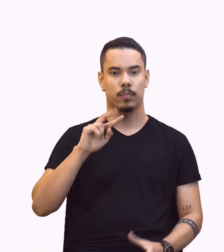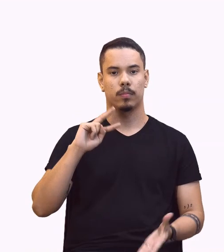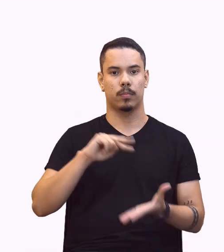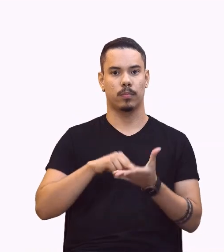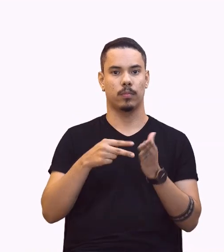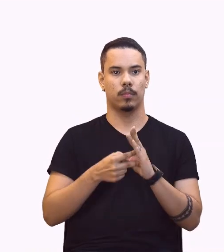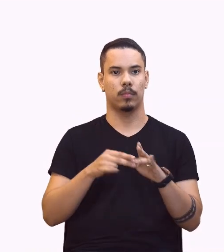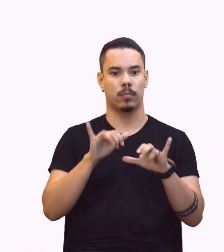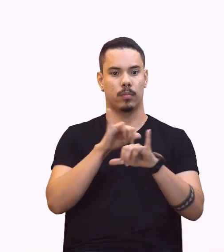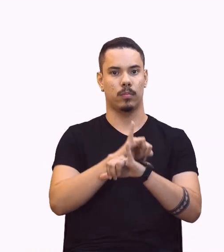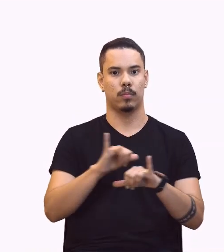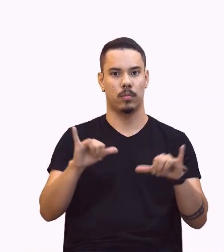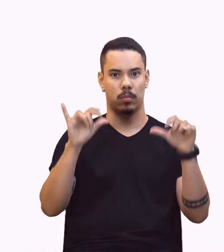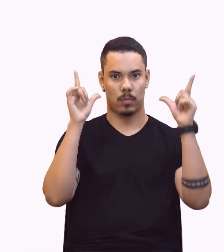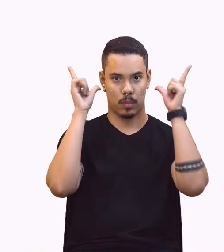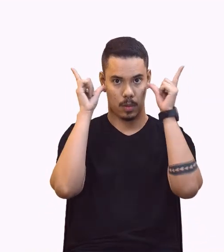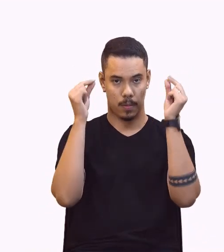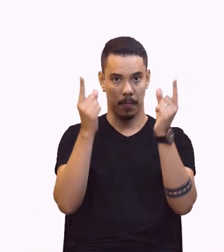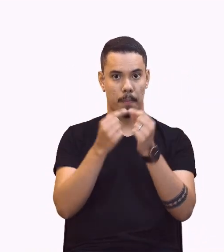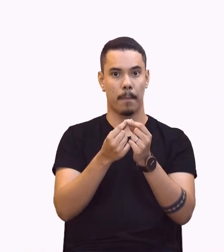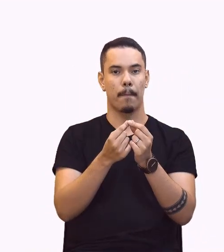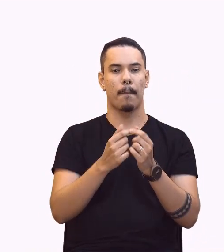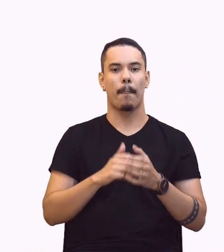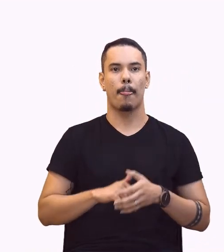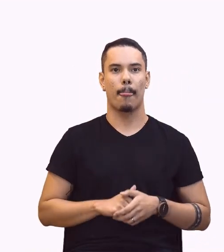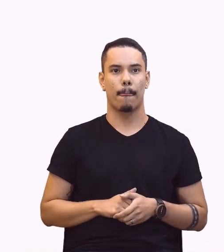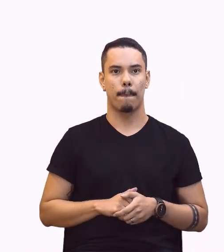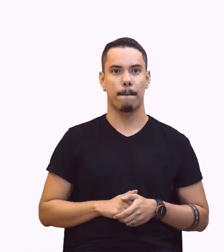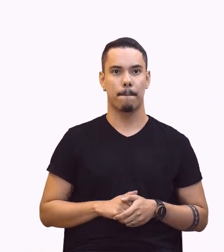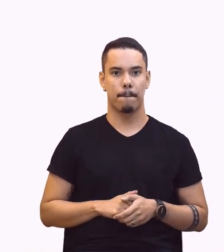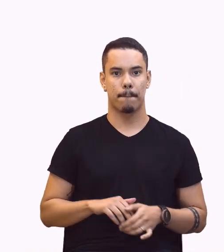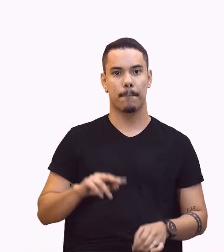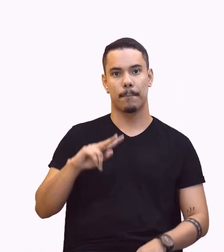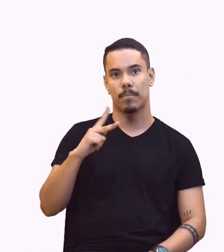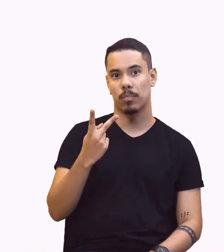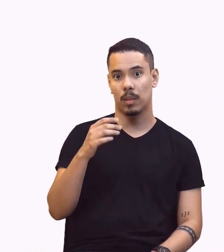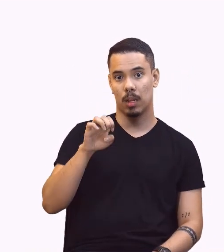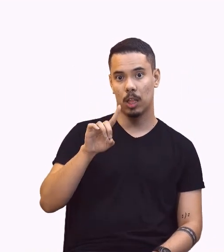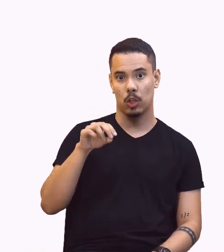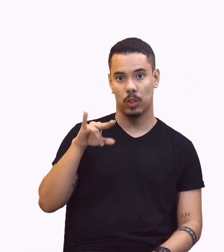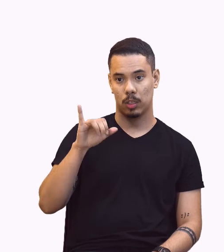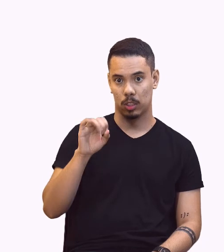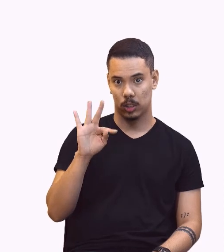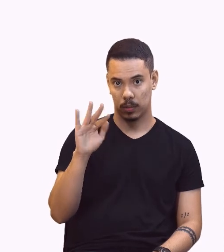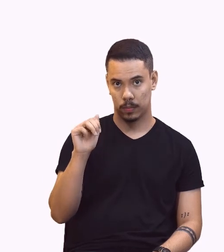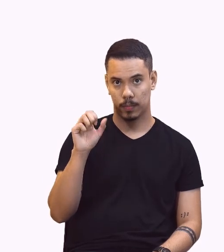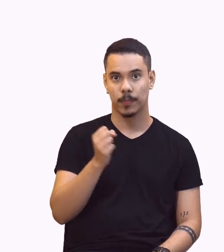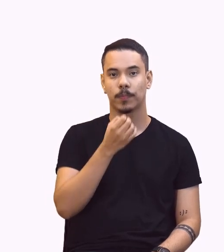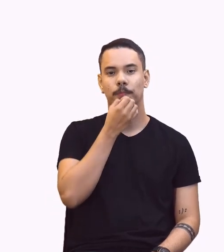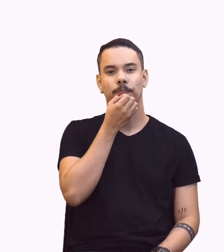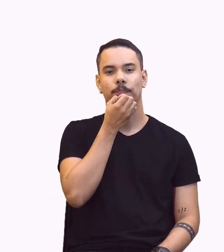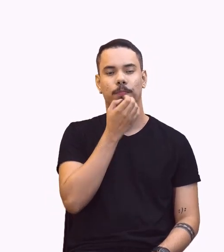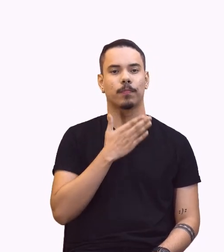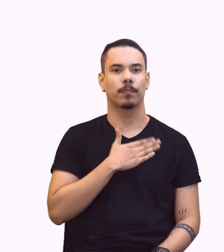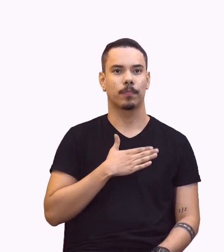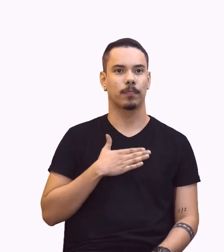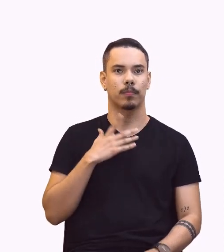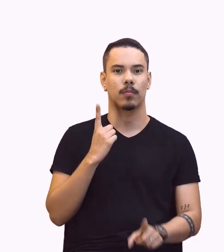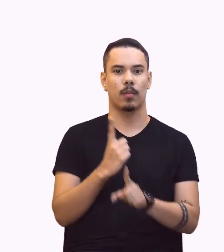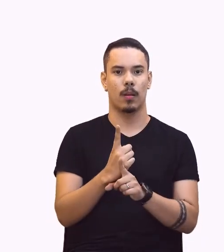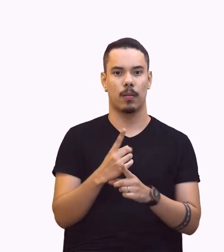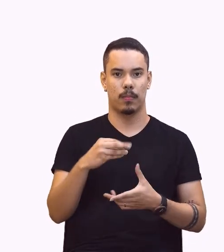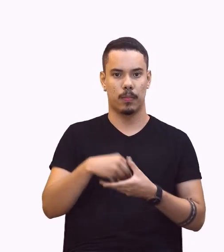Olha só para finalizar a nossa aula, para os hedonistas, o bem-estar encontra-se no